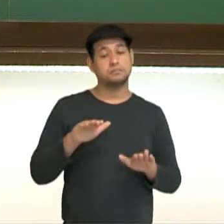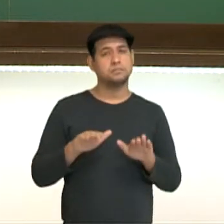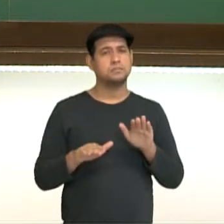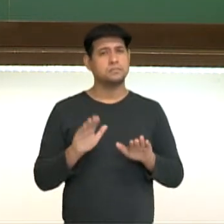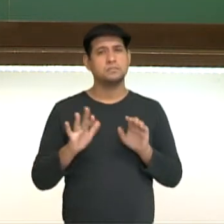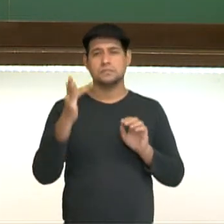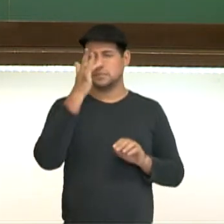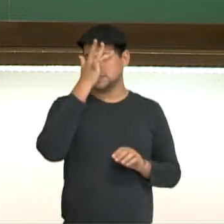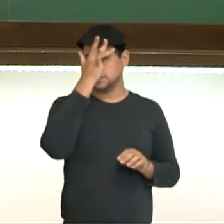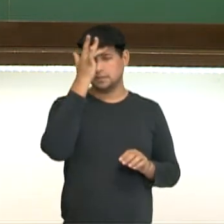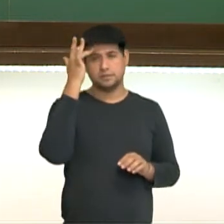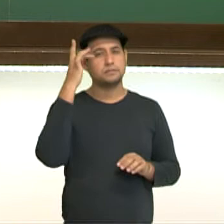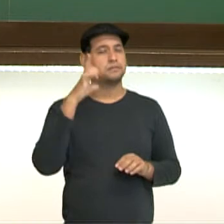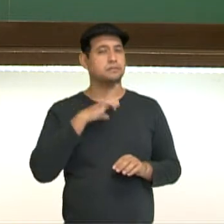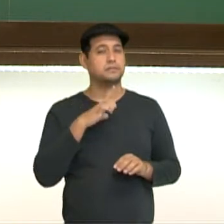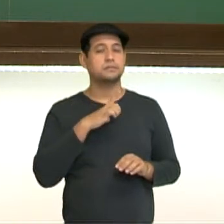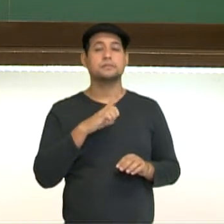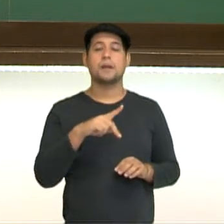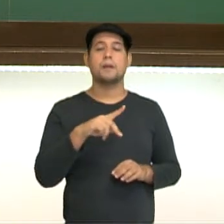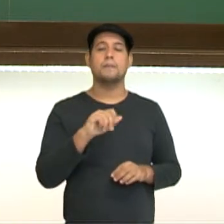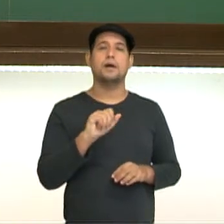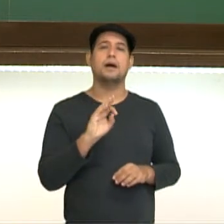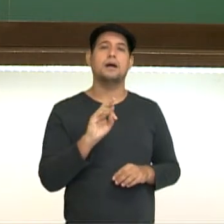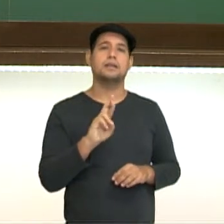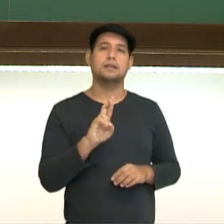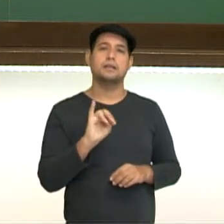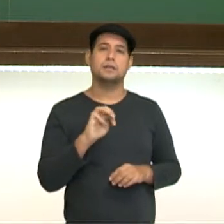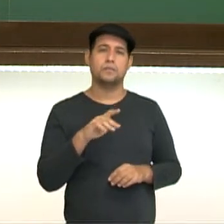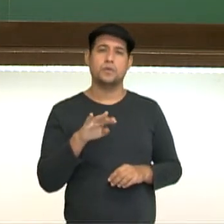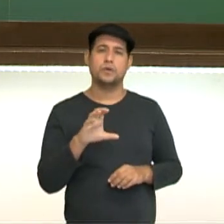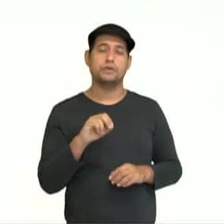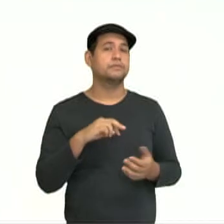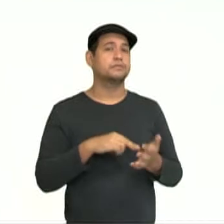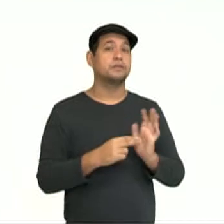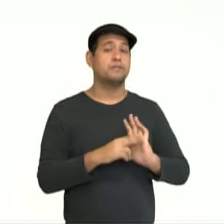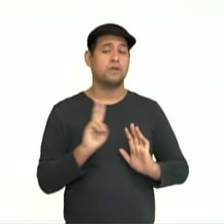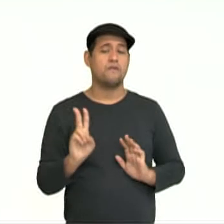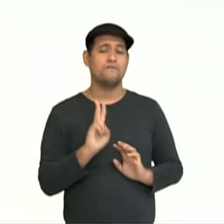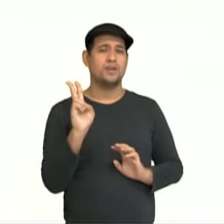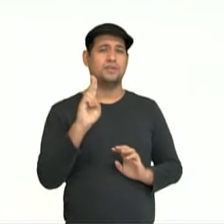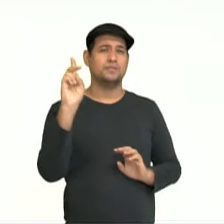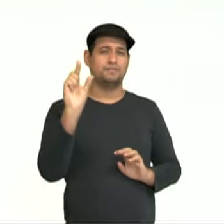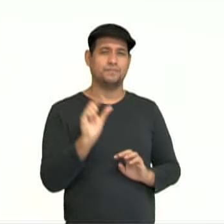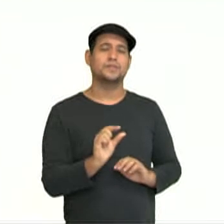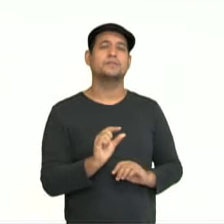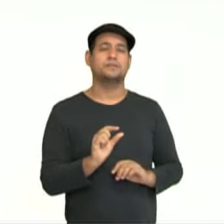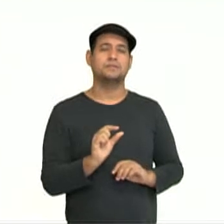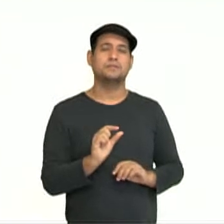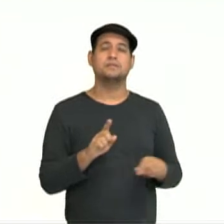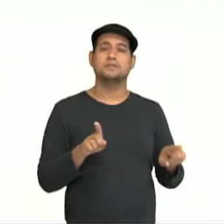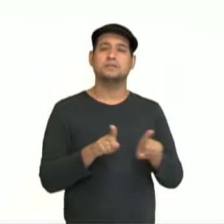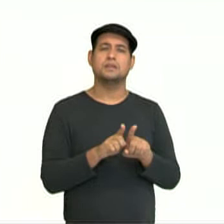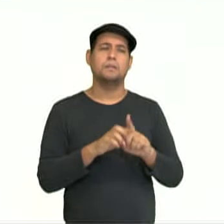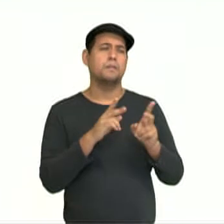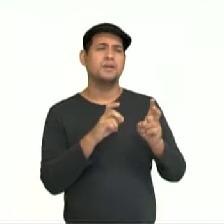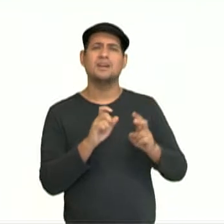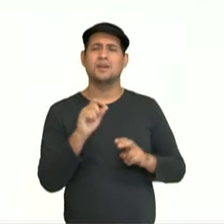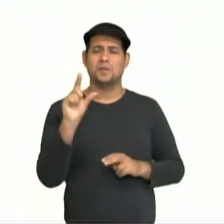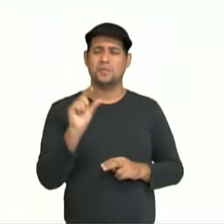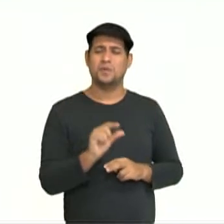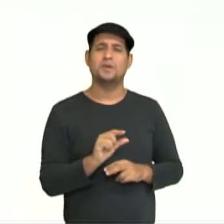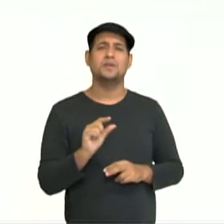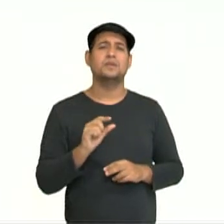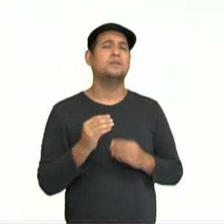as pessoas recebem em termos de patrimônio. Vejam que é um valor muito baixo e é visto que é baixo